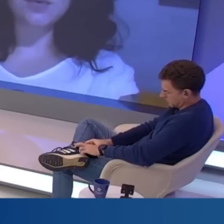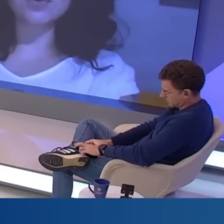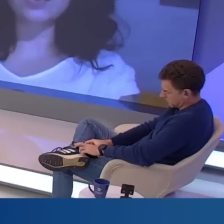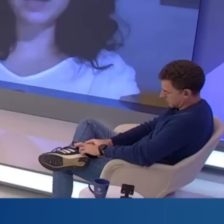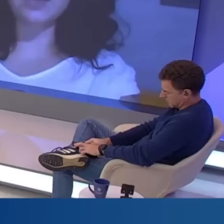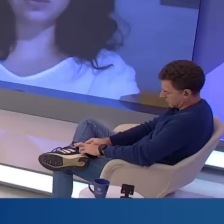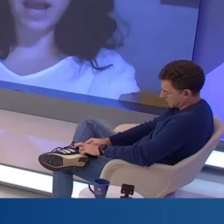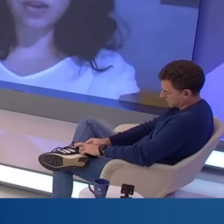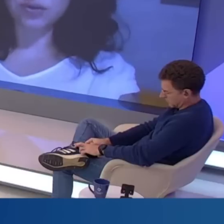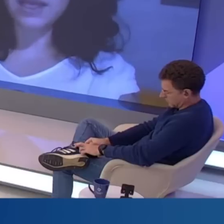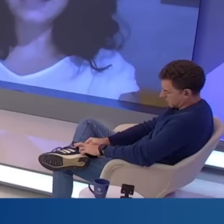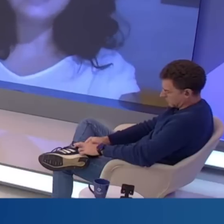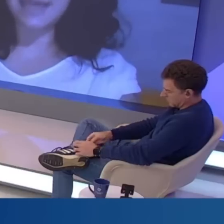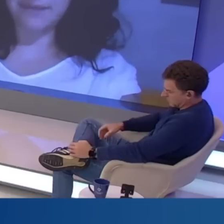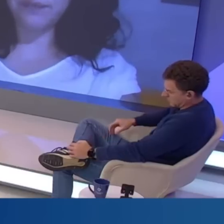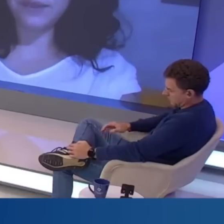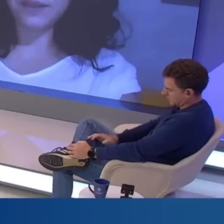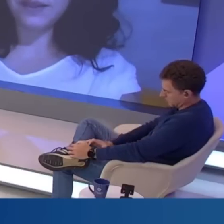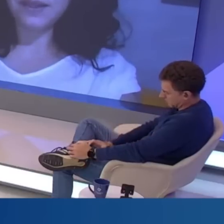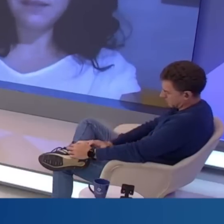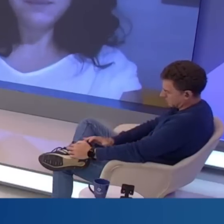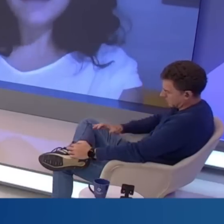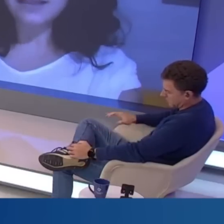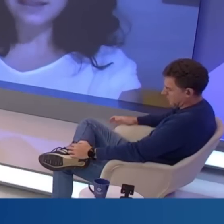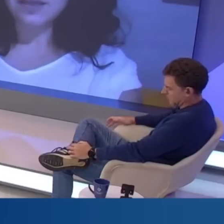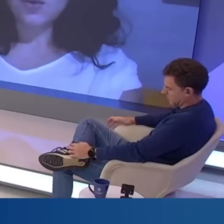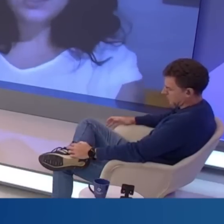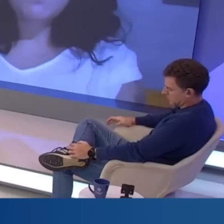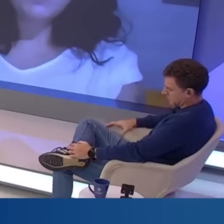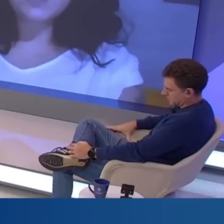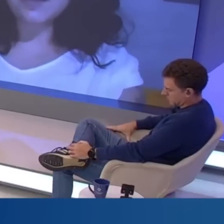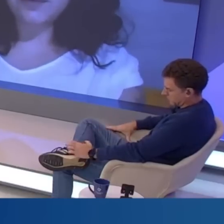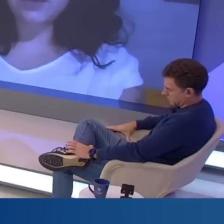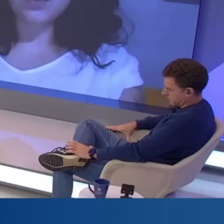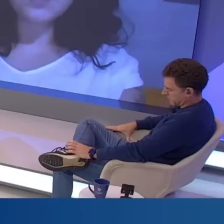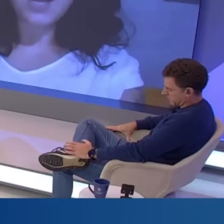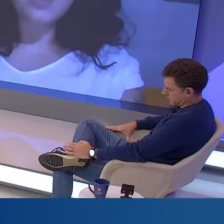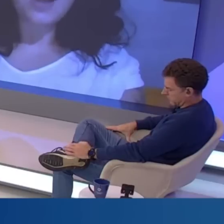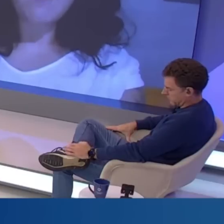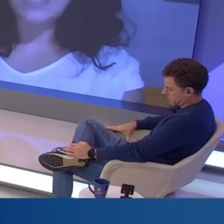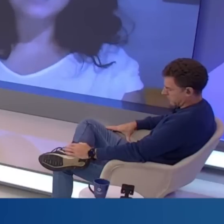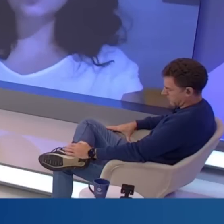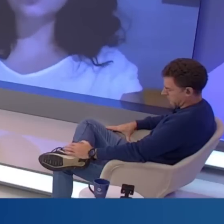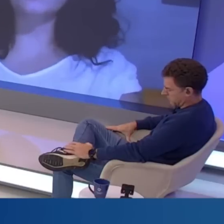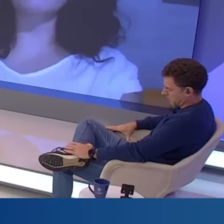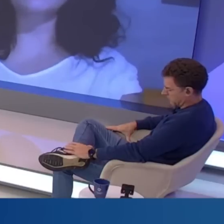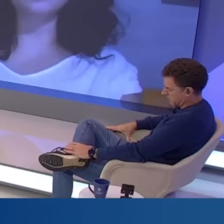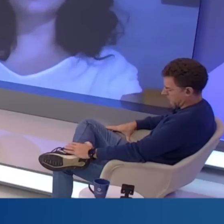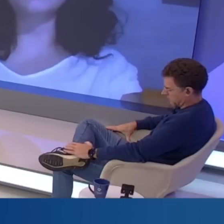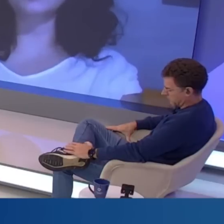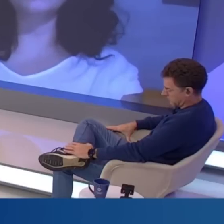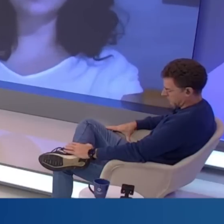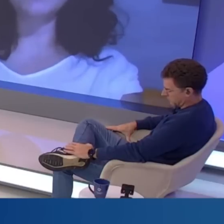encarecer o custo do crédito, ajuda em quê? Em nada. O que que poderia ser feito? Usar uma caixa de ferramenta